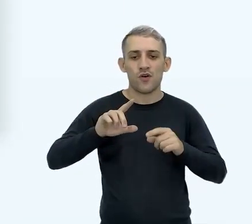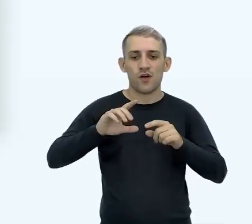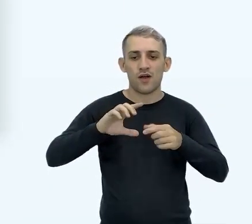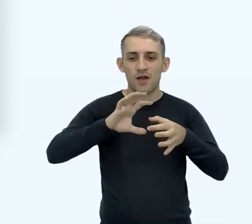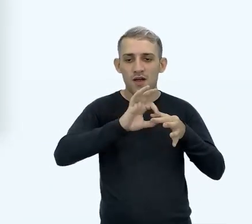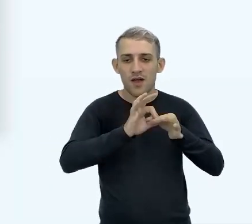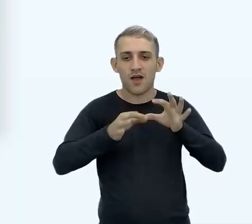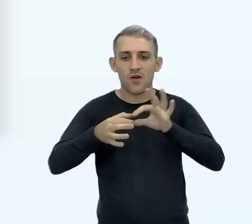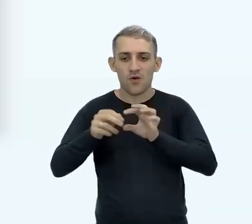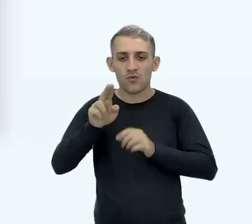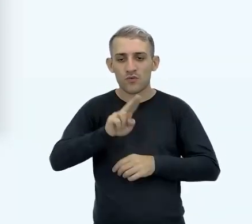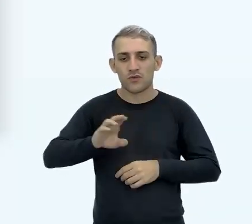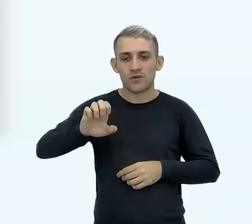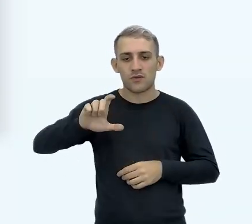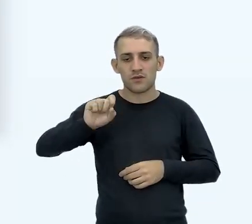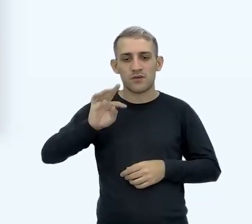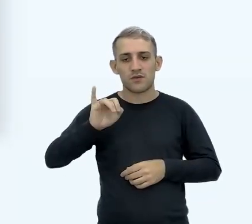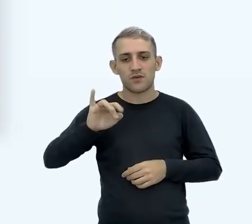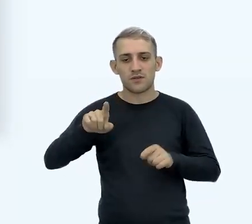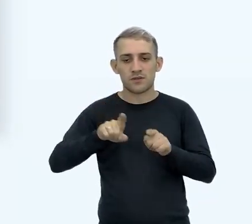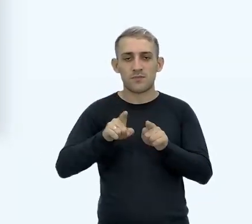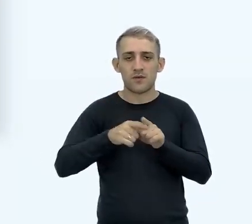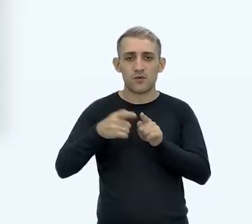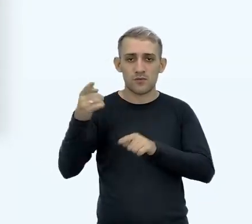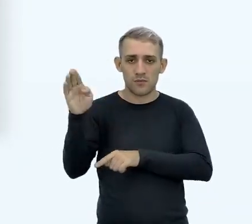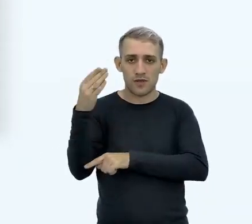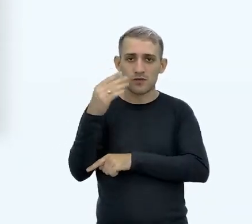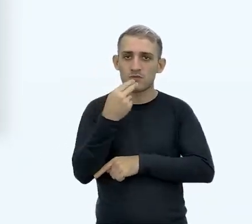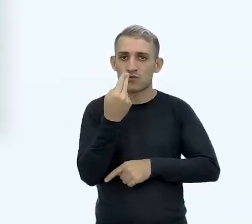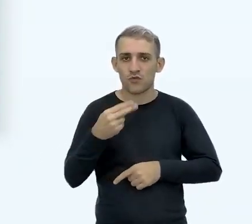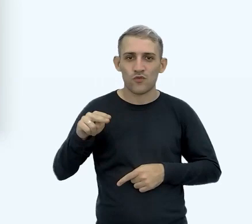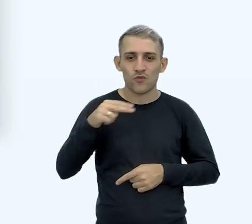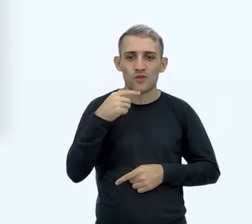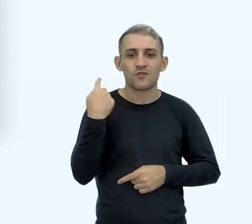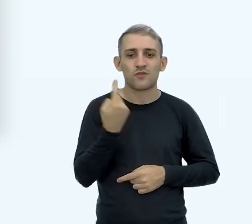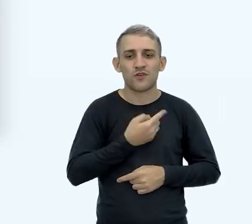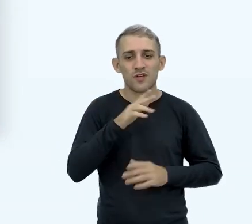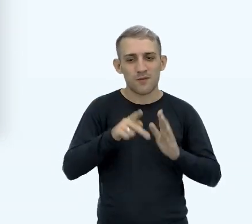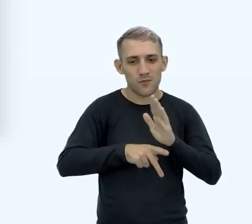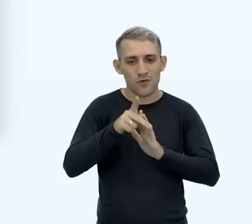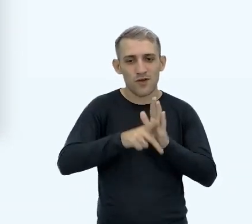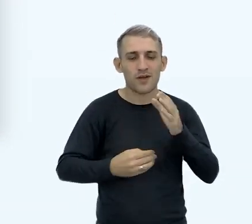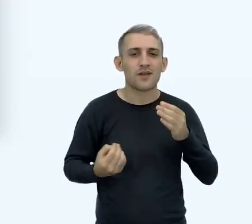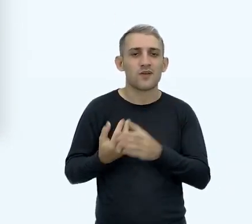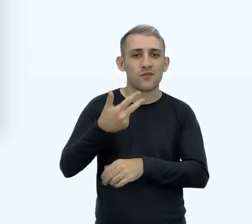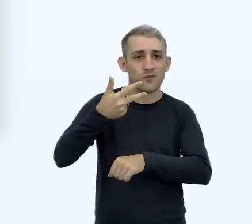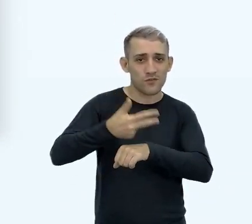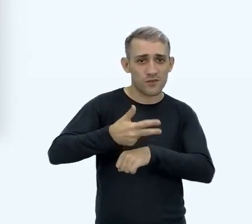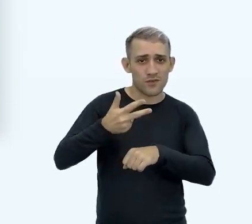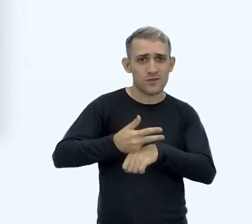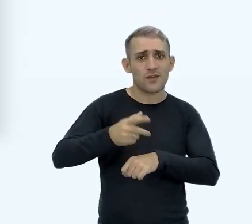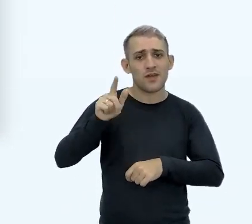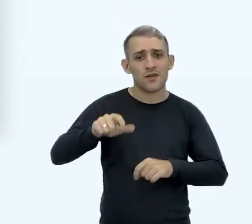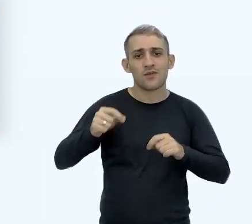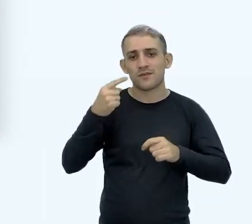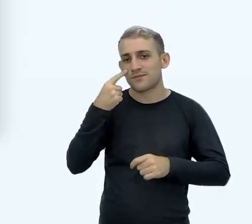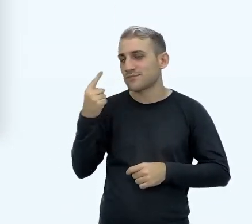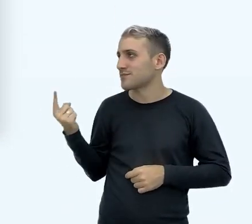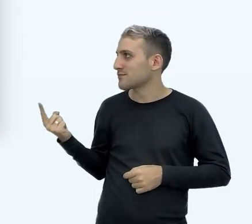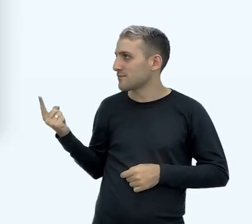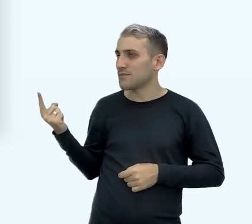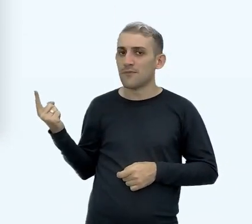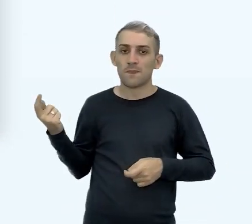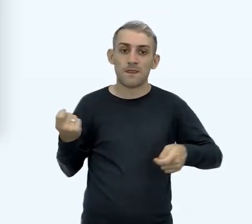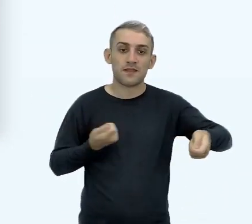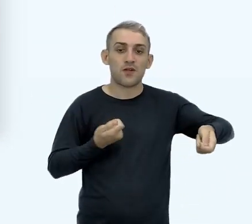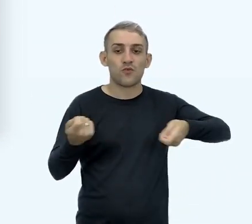com elástico e palitos de sorvete, um projeto que a gente já criou aqui, um vídeo no OpenMaker. E esse é o Marlon, que está